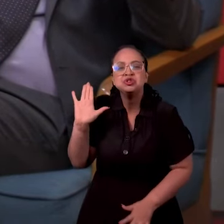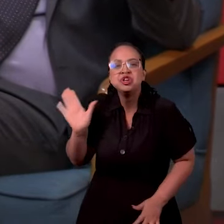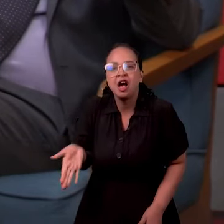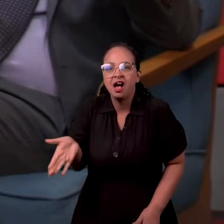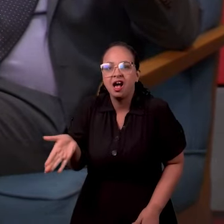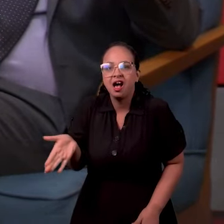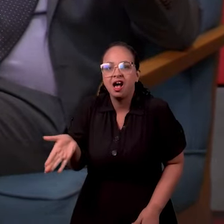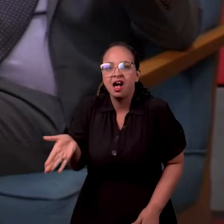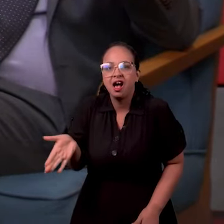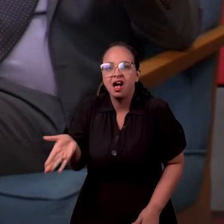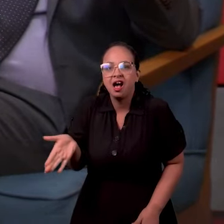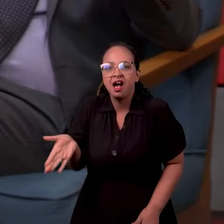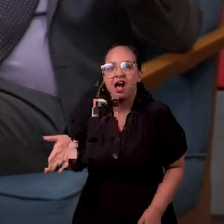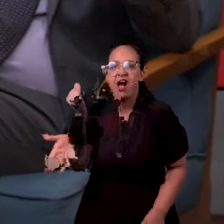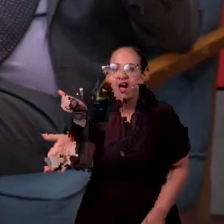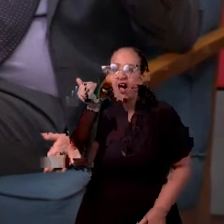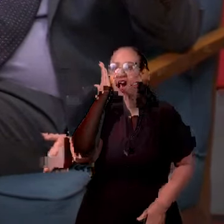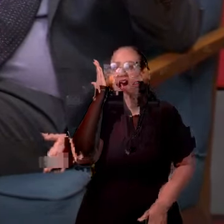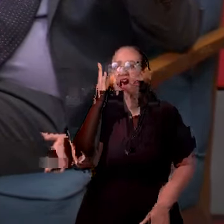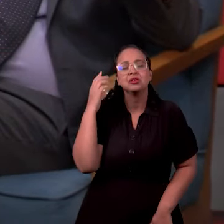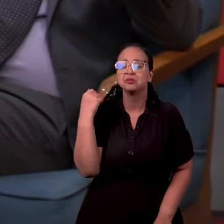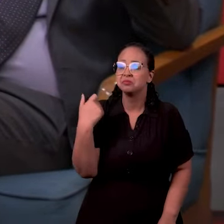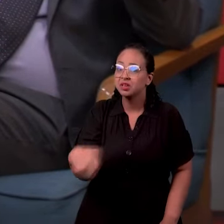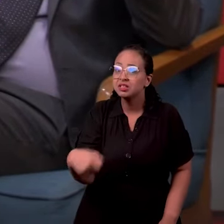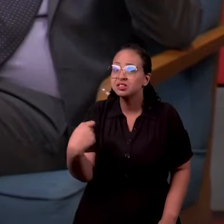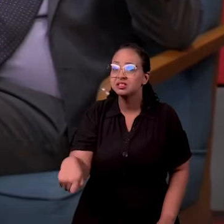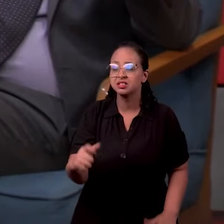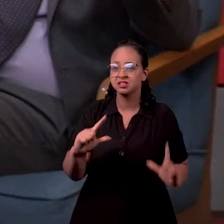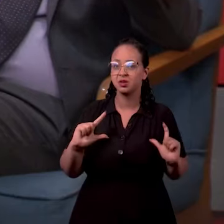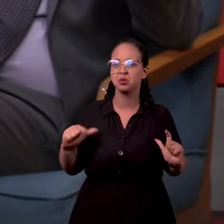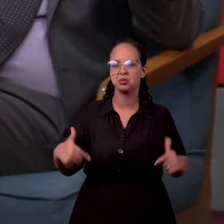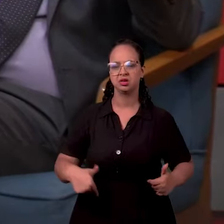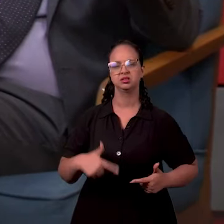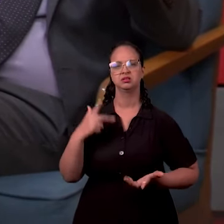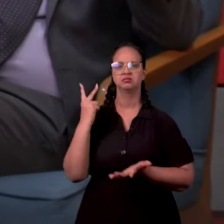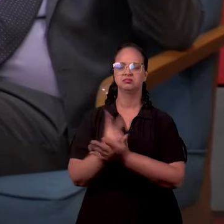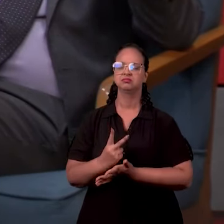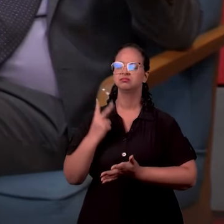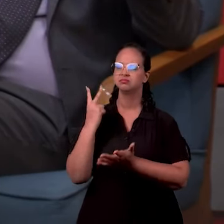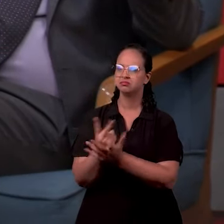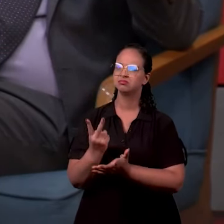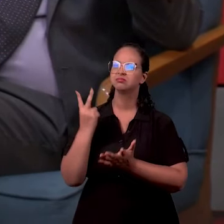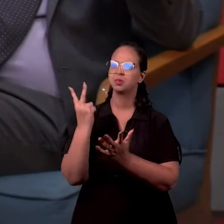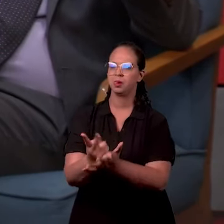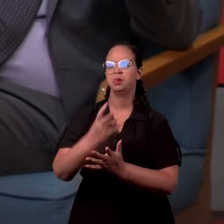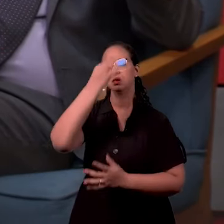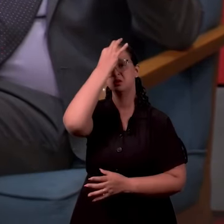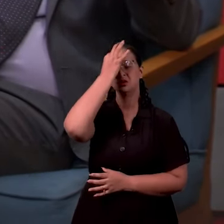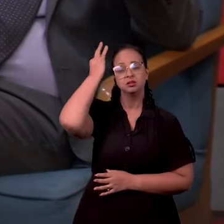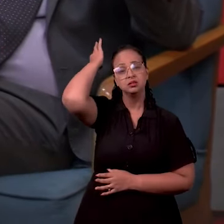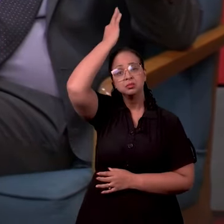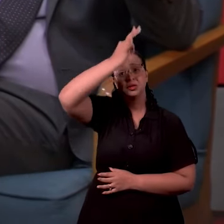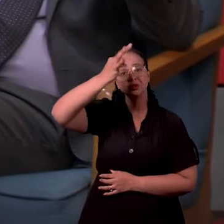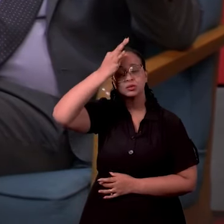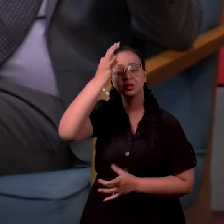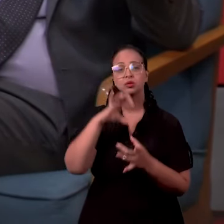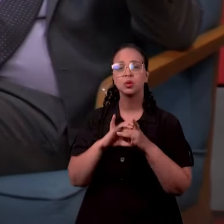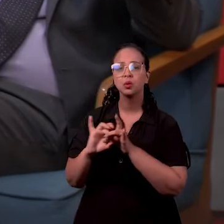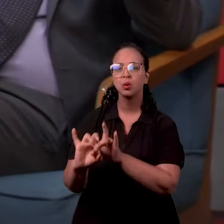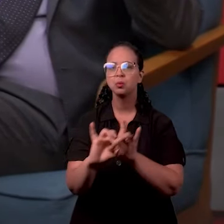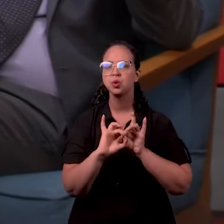então, revelação. Então, essa operação contínua do Espírito Santo. Então, comunhão